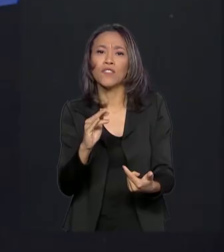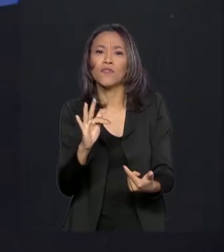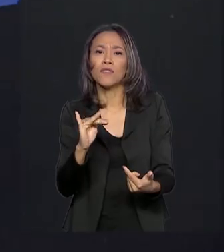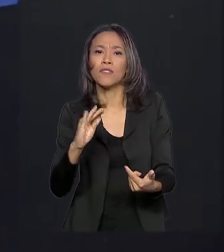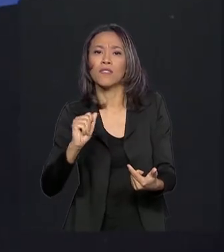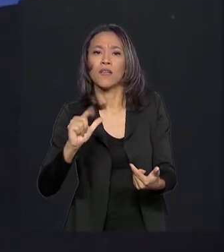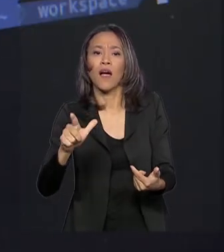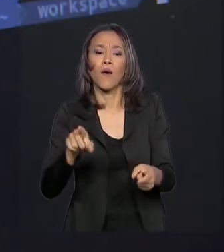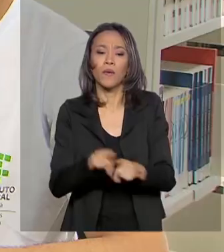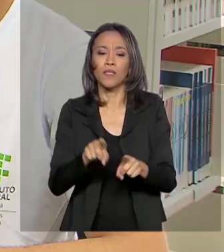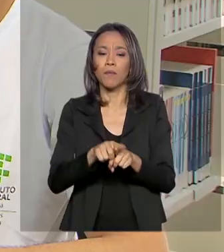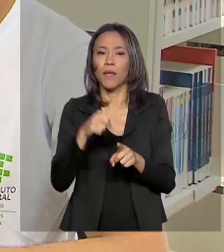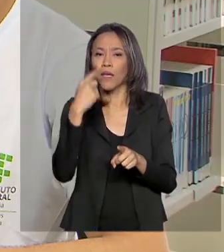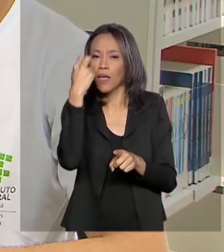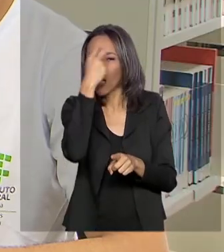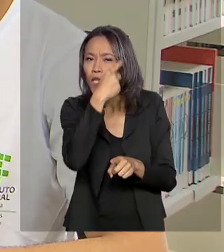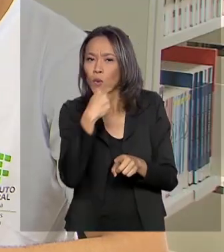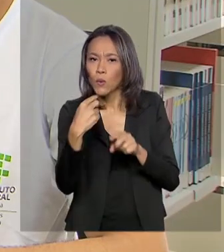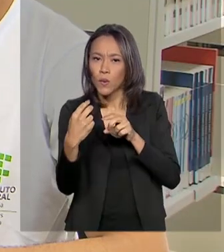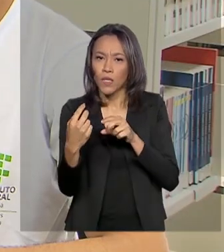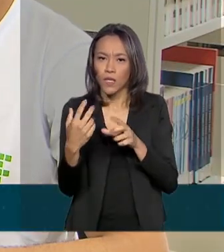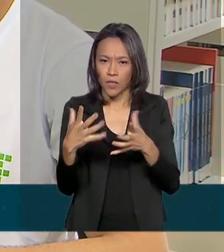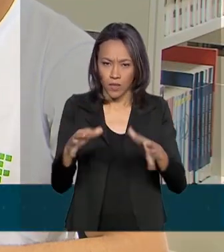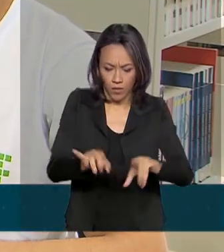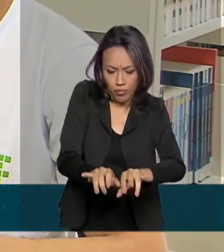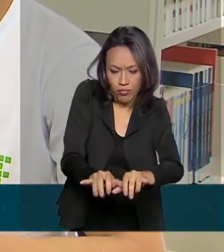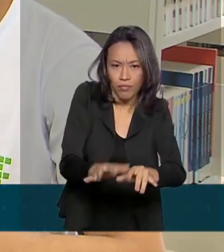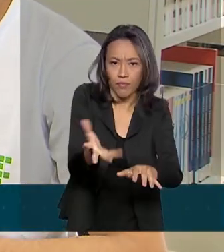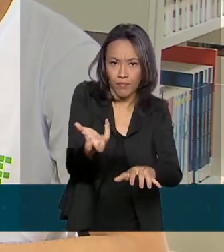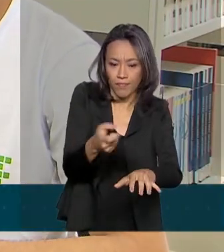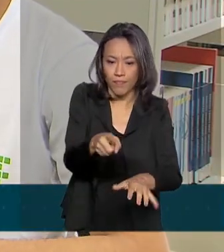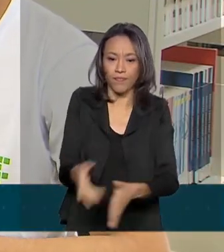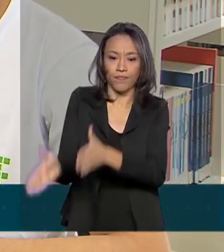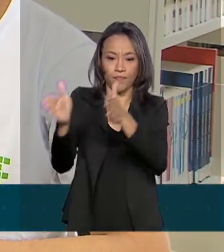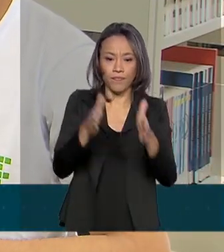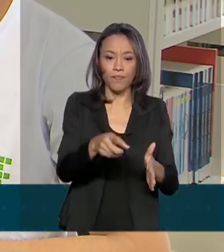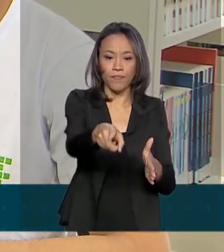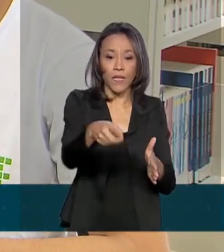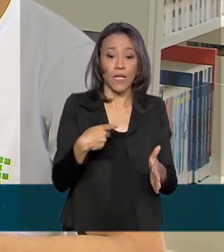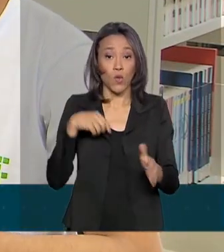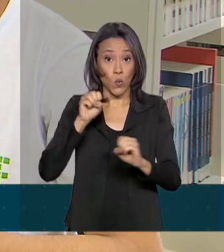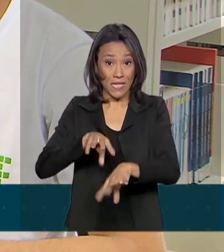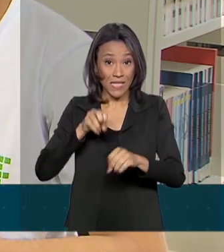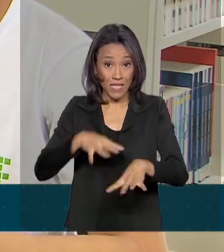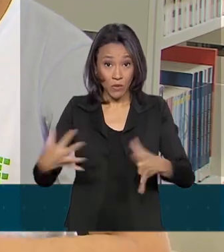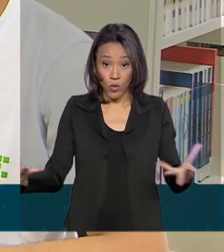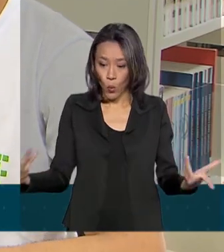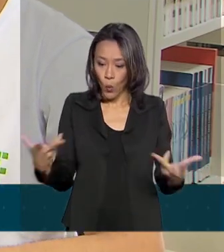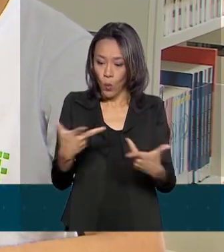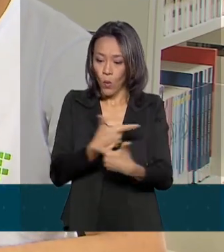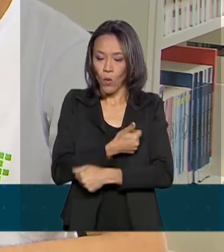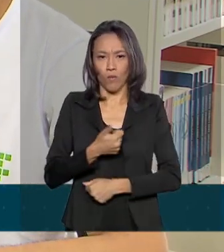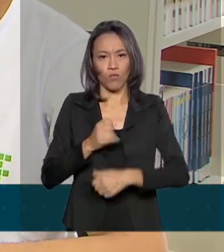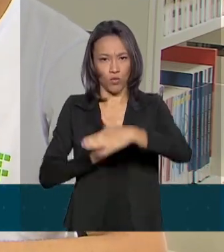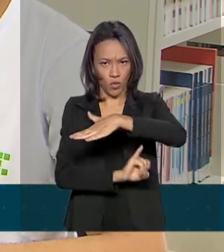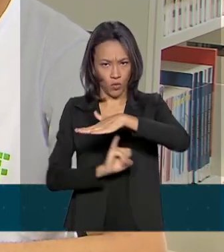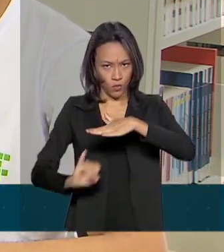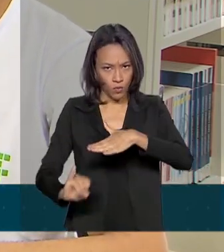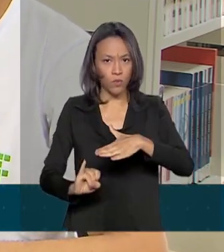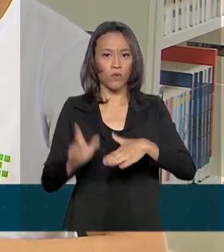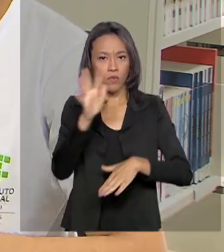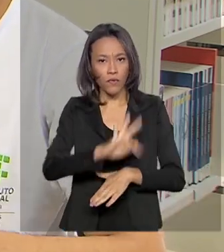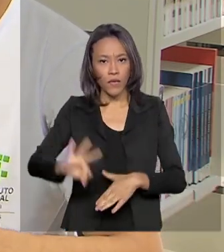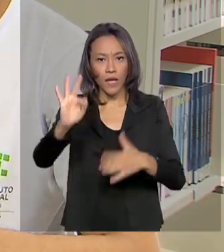reconhecimento facial. Além da própria educação de qualidade que as instituições federais, os institutos federais oferecem,